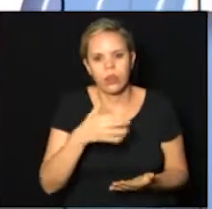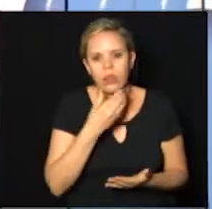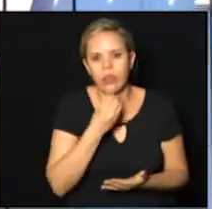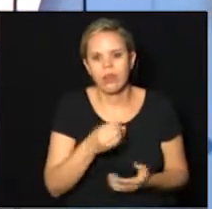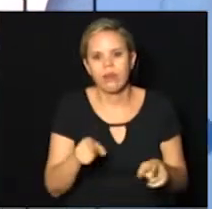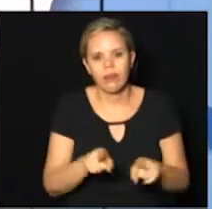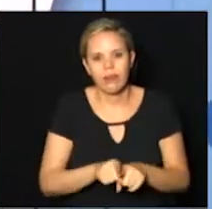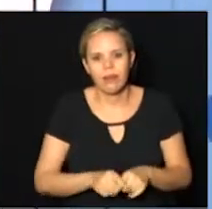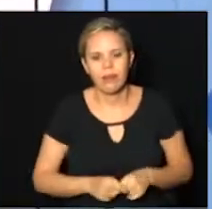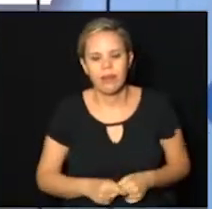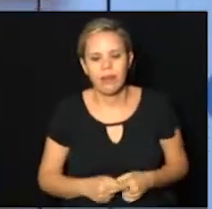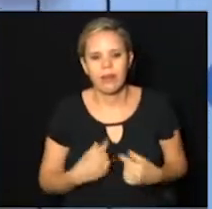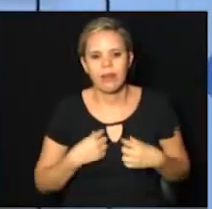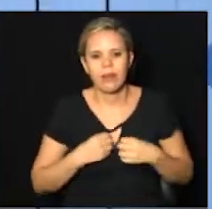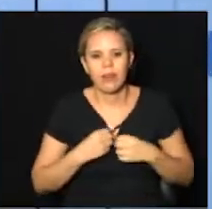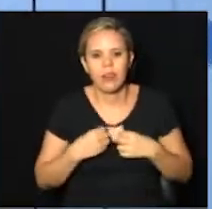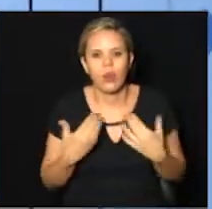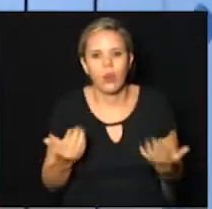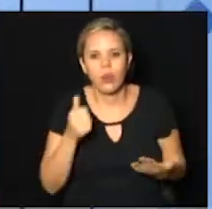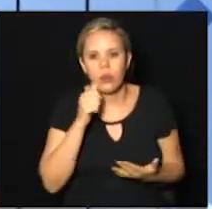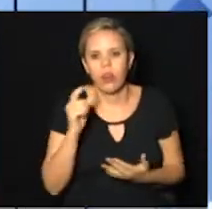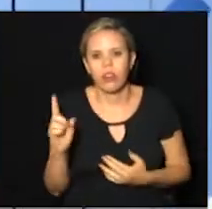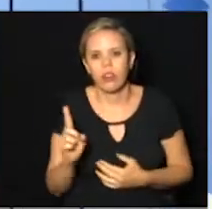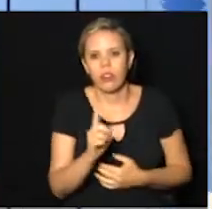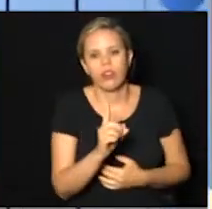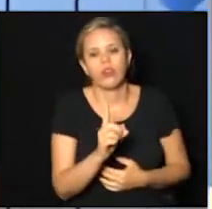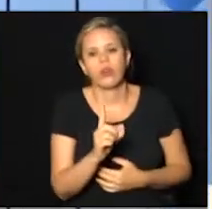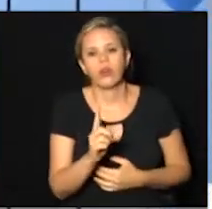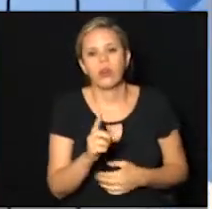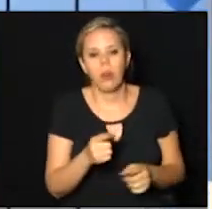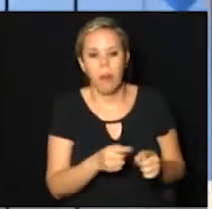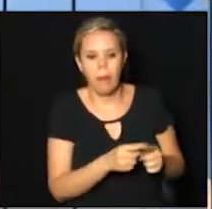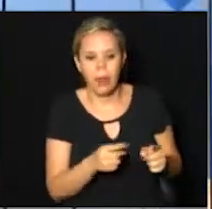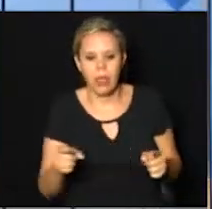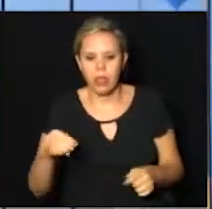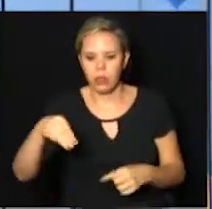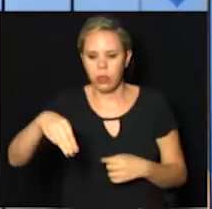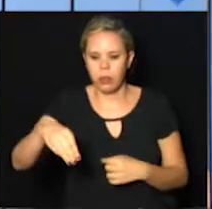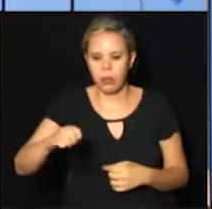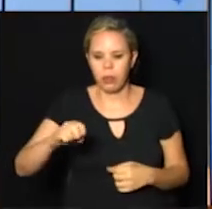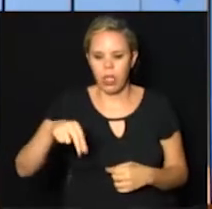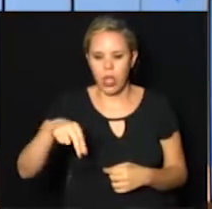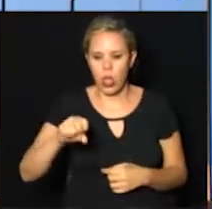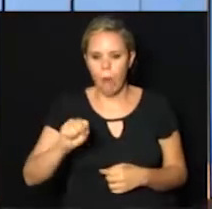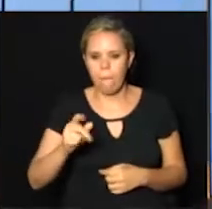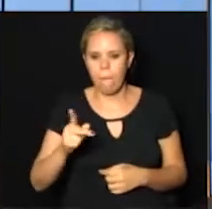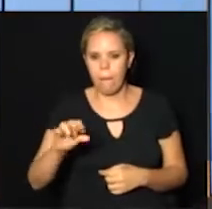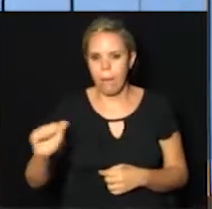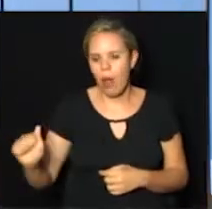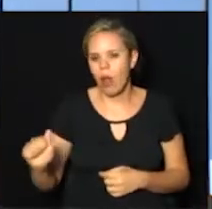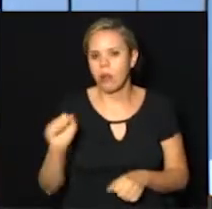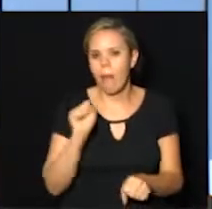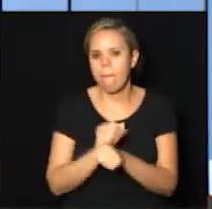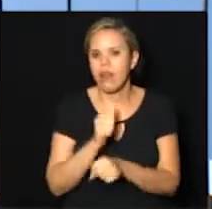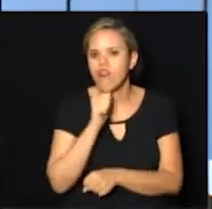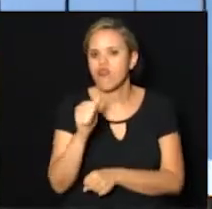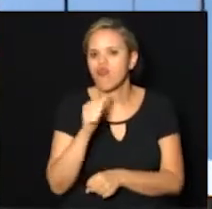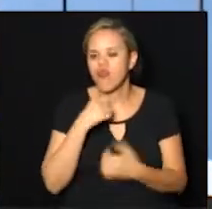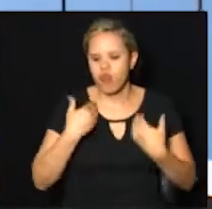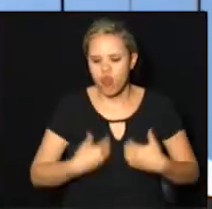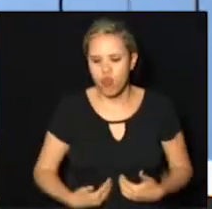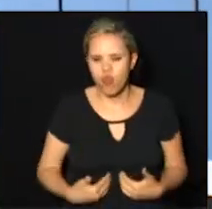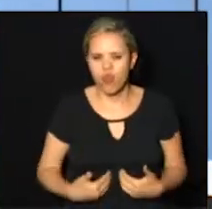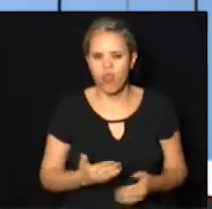para eles também. Porque quando a mulher chega na menopausa, o corpo fica um pouquinho bagunçado. O